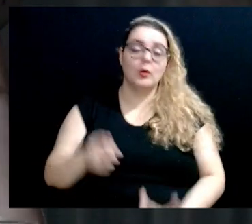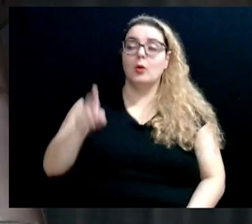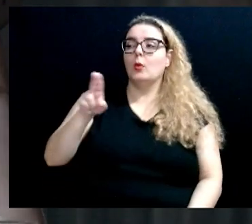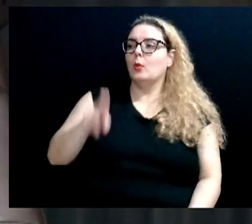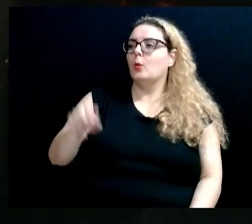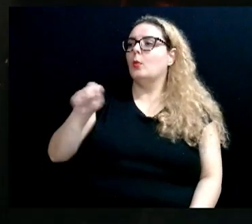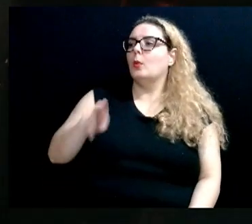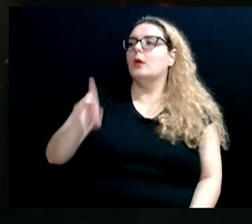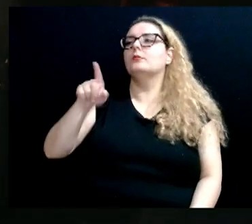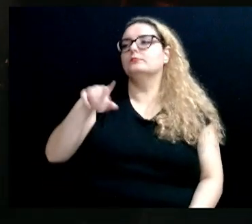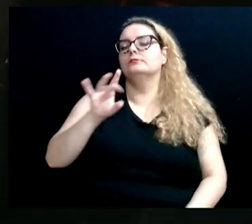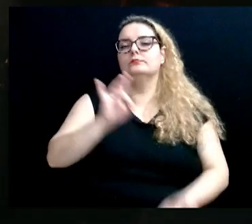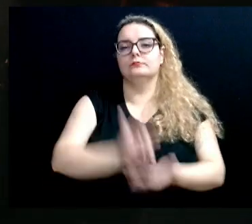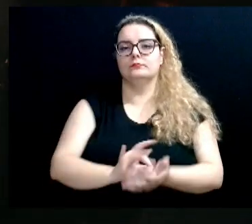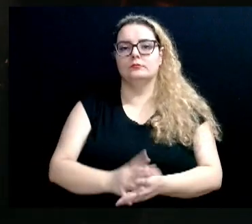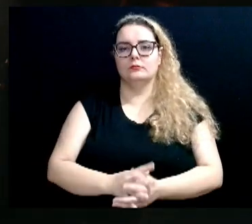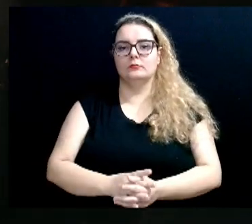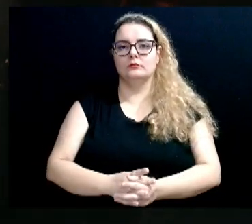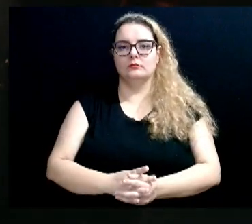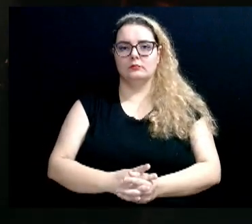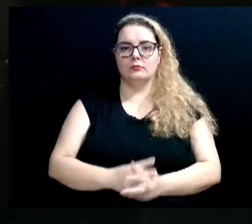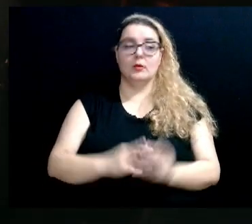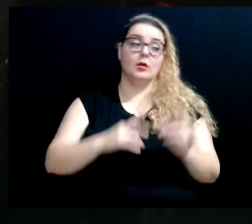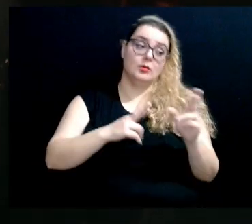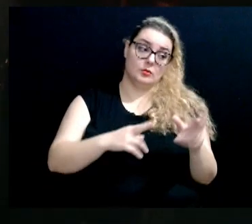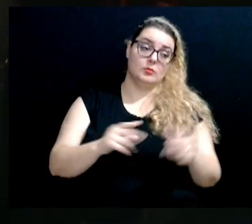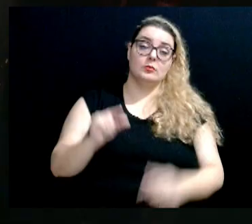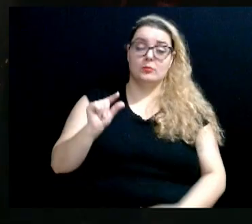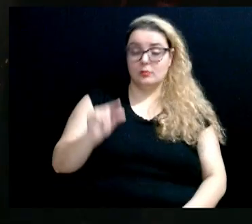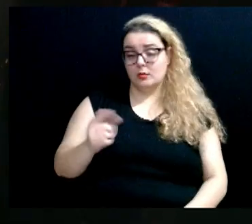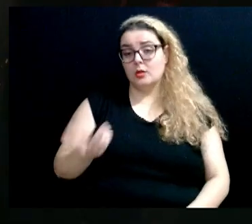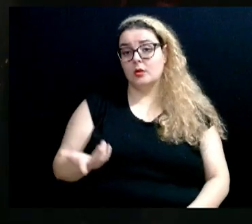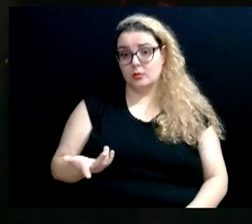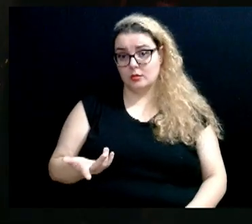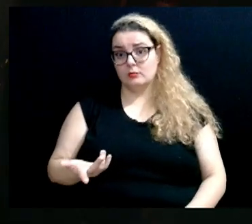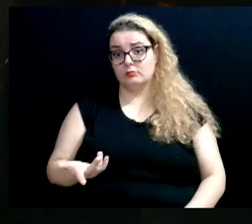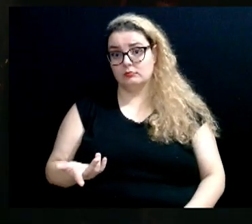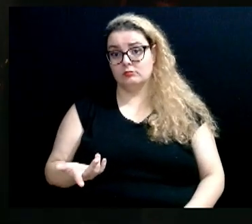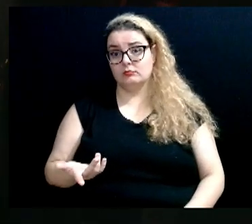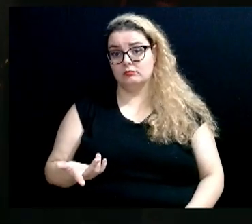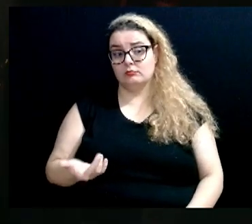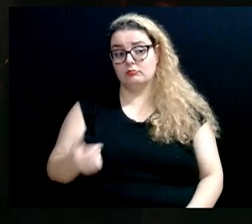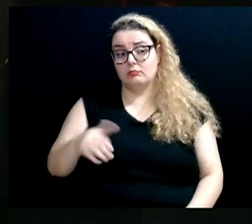né? Dormir pouco, né? Por